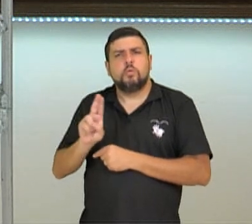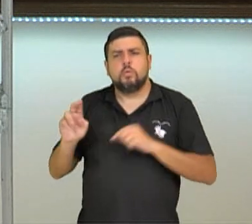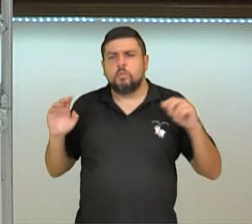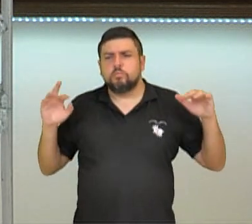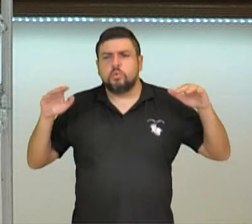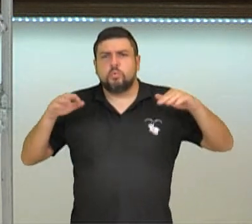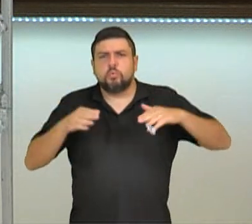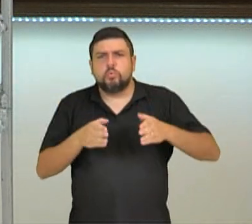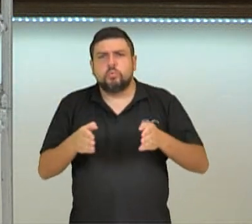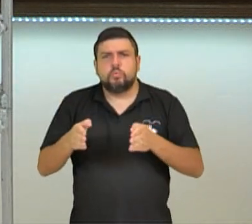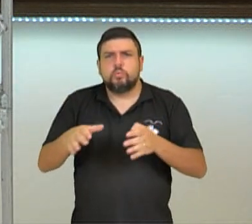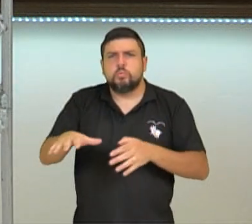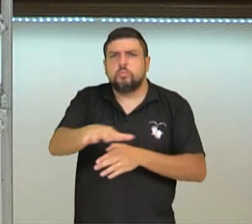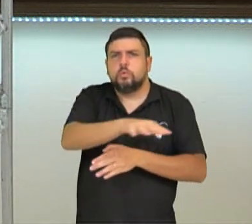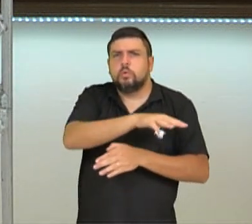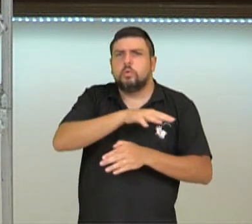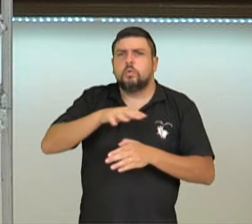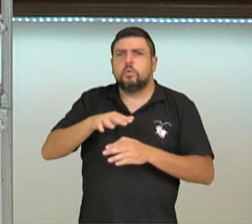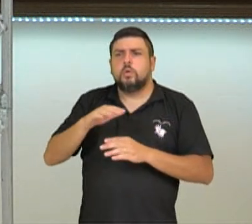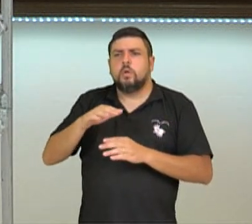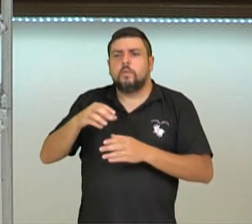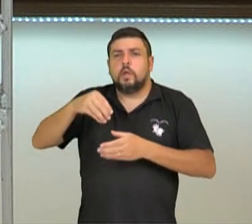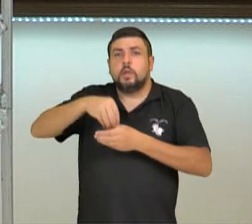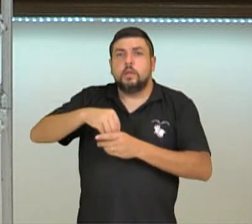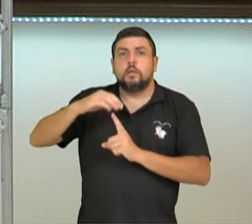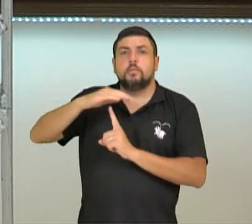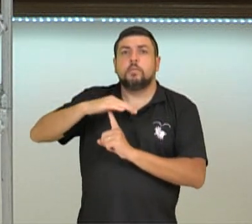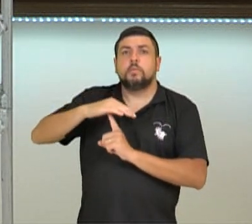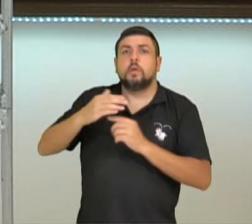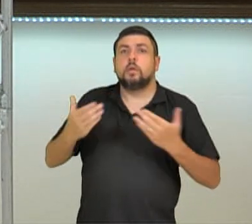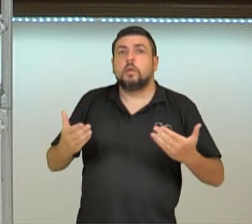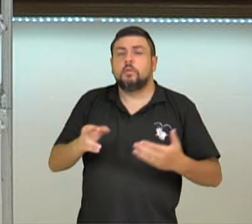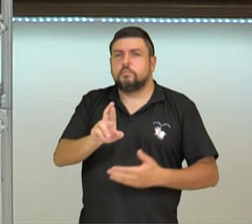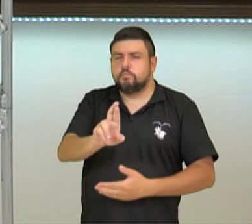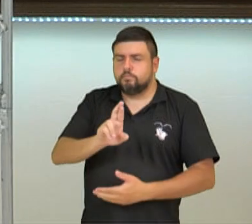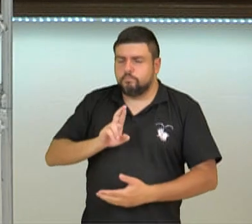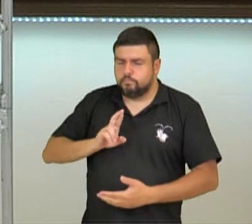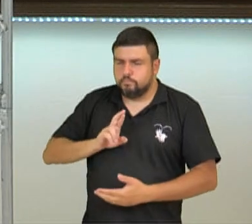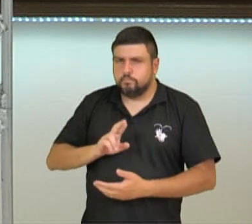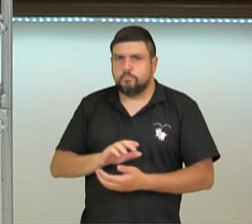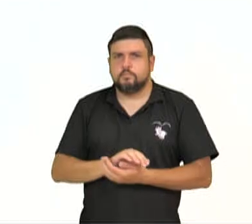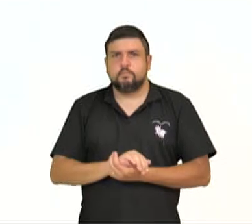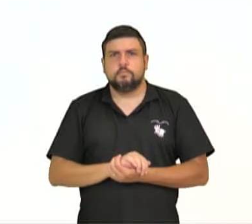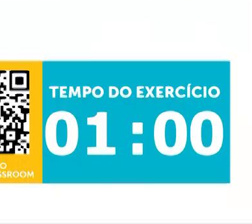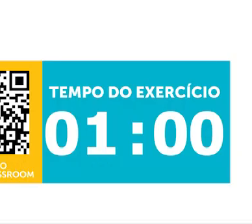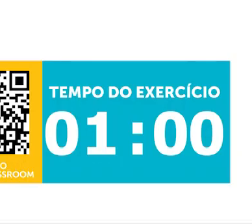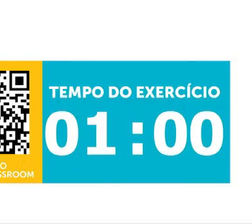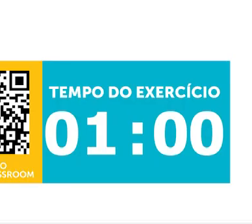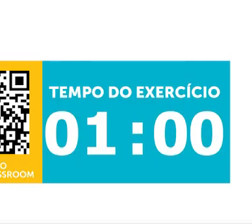hidrográficas às quais o estado do Paraná pertence? Respondam e a gente já volta para corrigir.